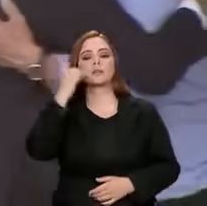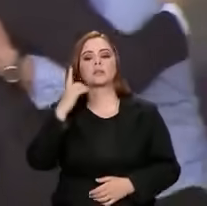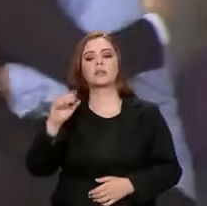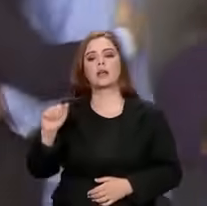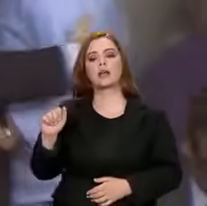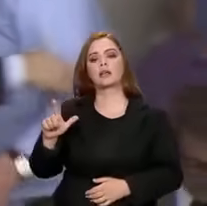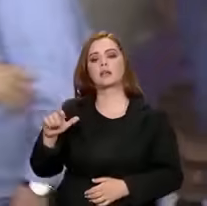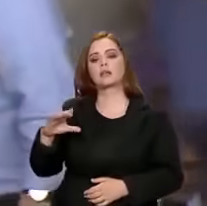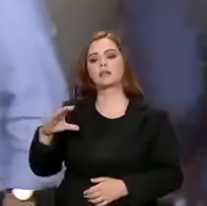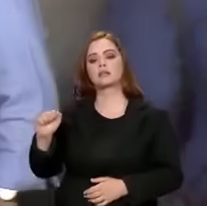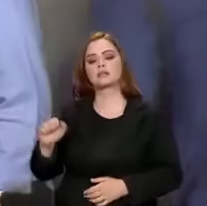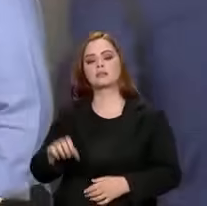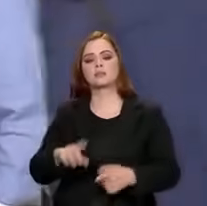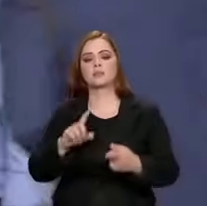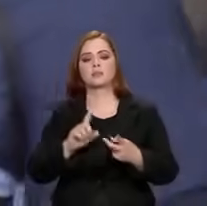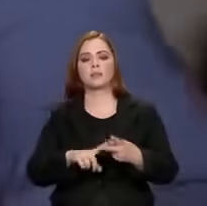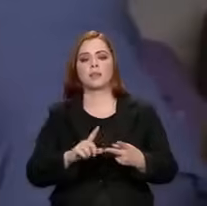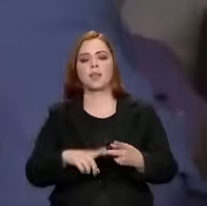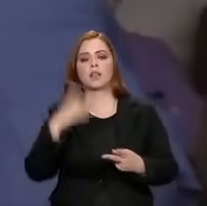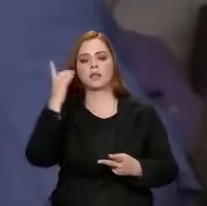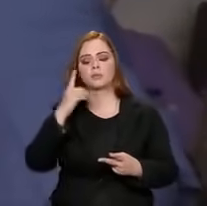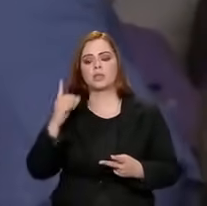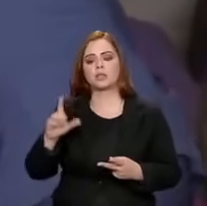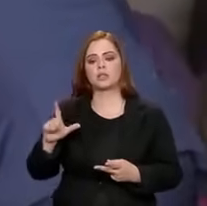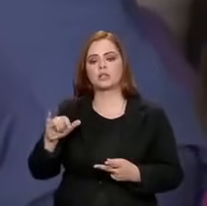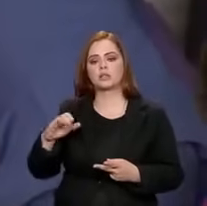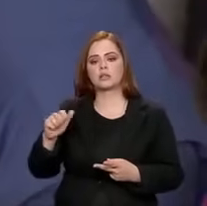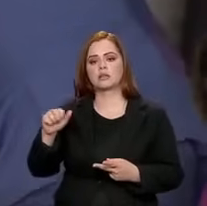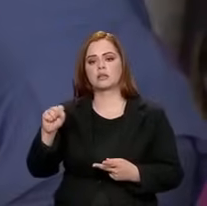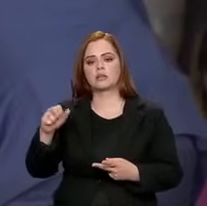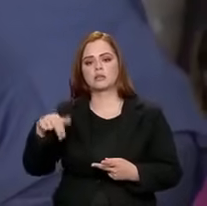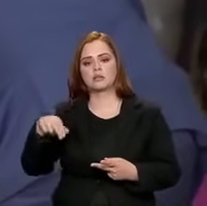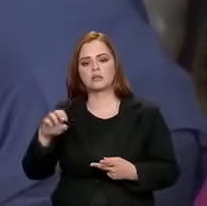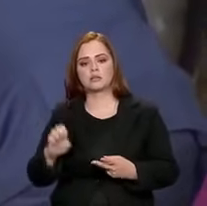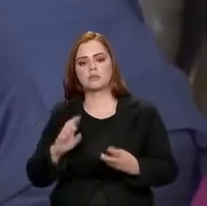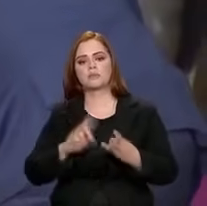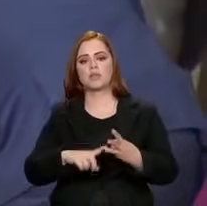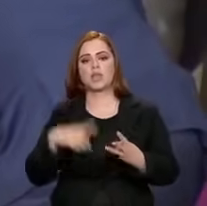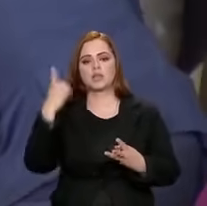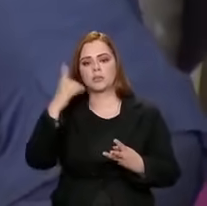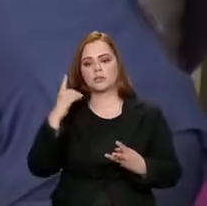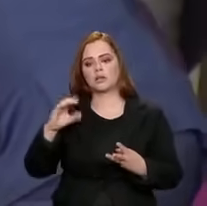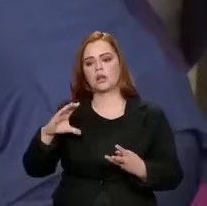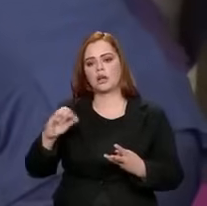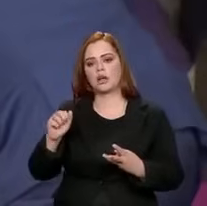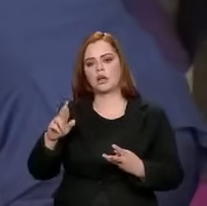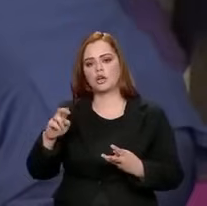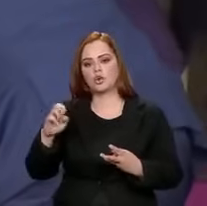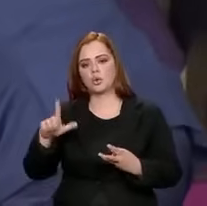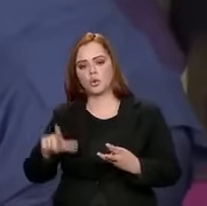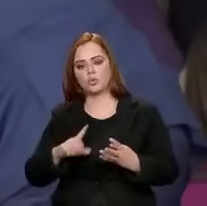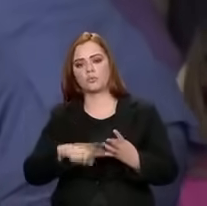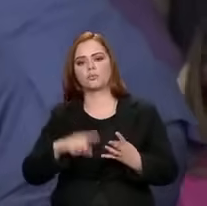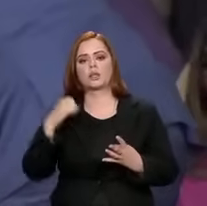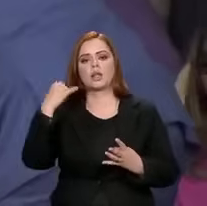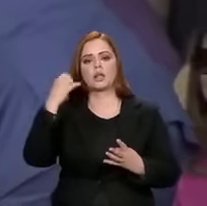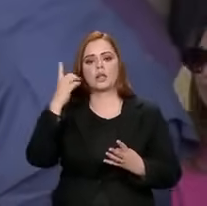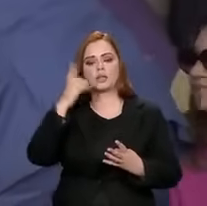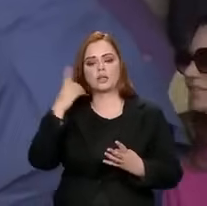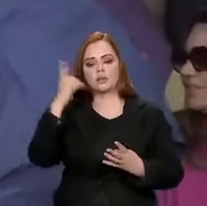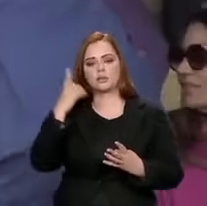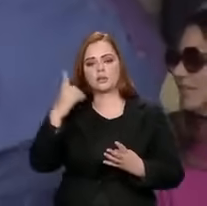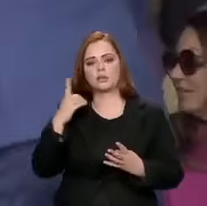da deputada Lisiane Lins da deputada Carol dartora da deputada